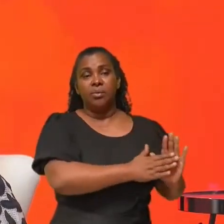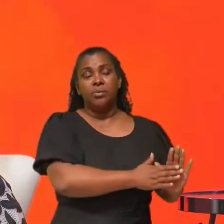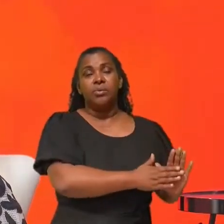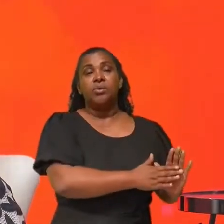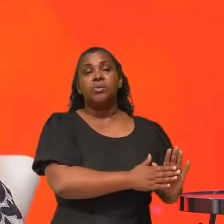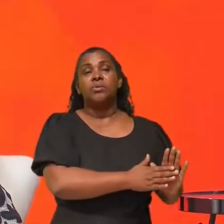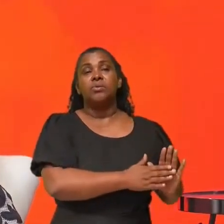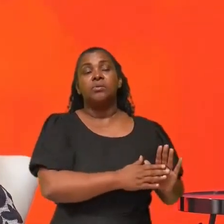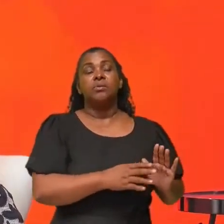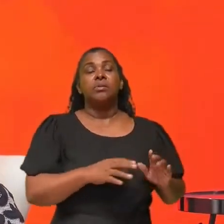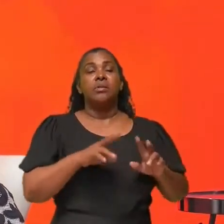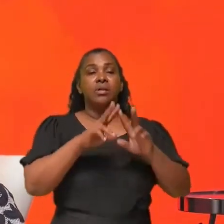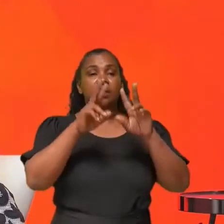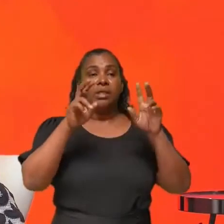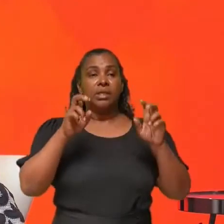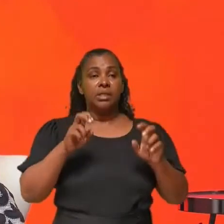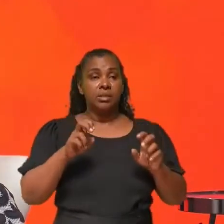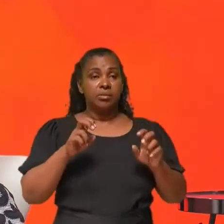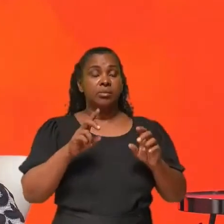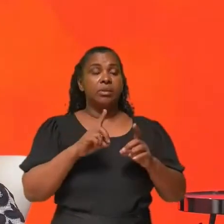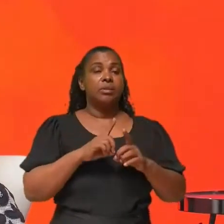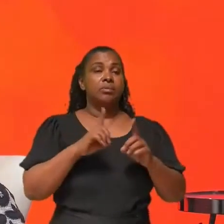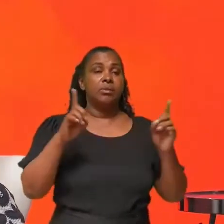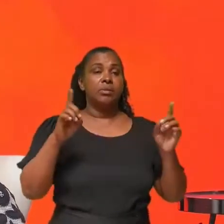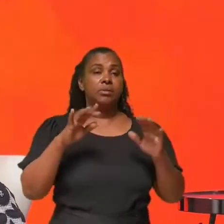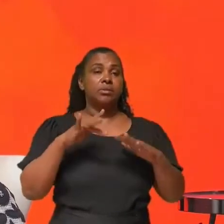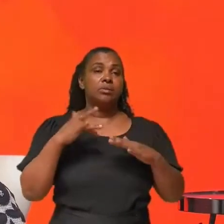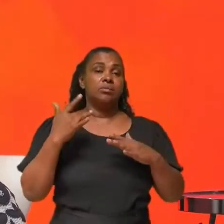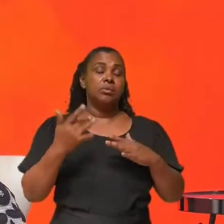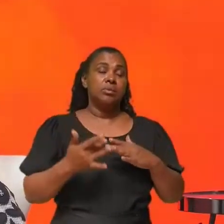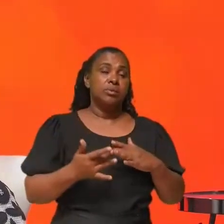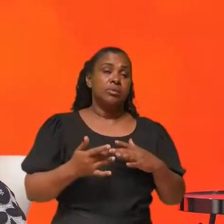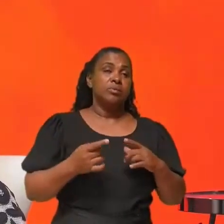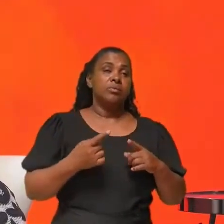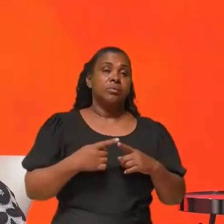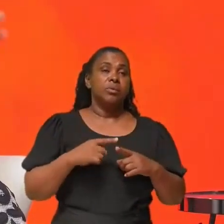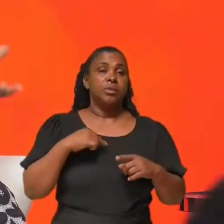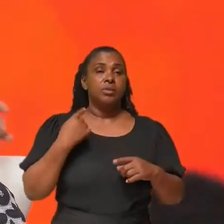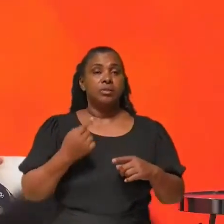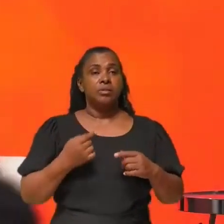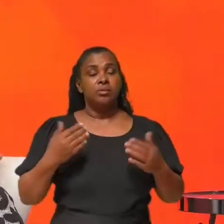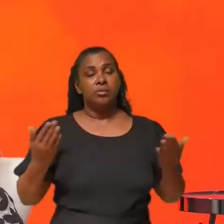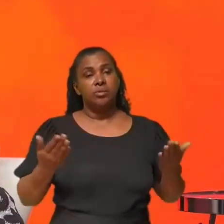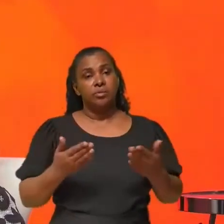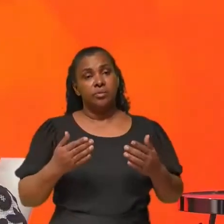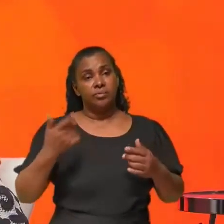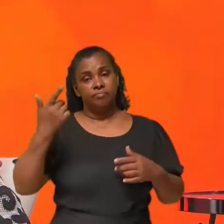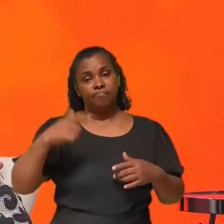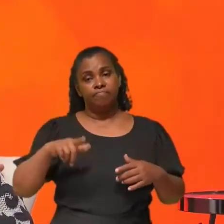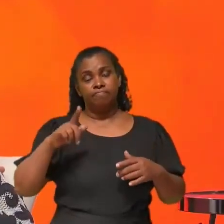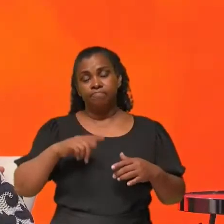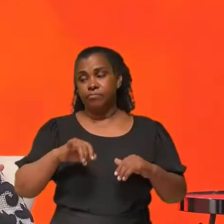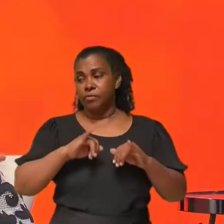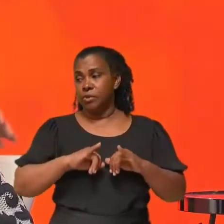mídia, porque, embora hoje a gente esteja cada vez mais falando da internet, das redes sociais,